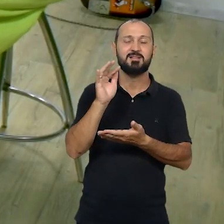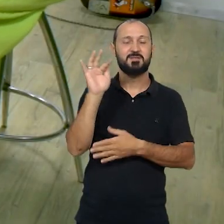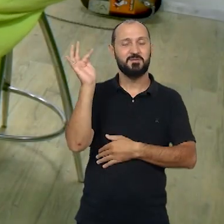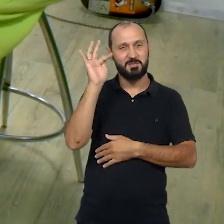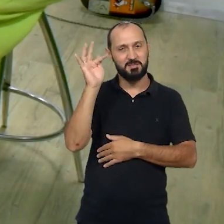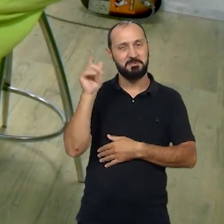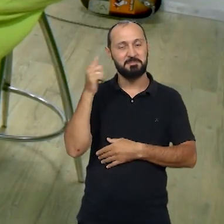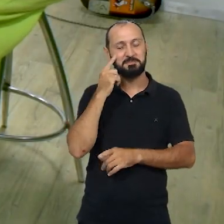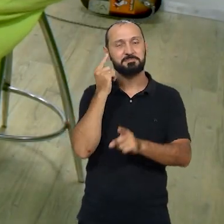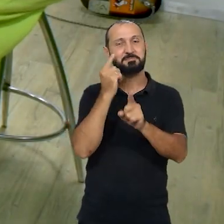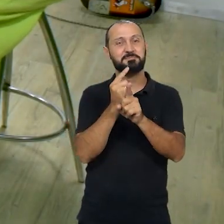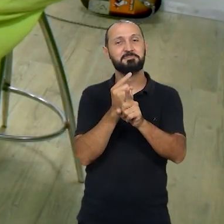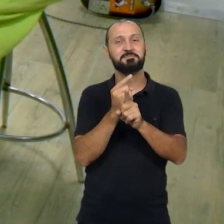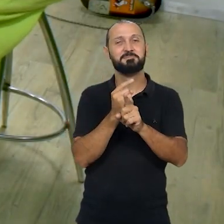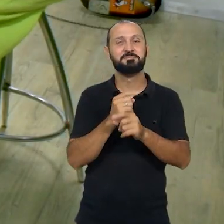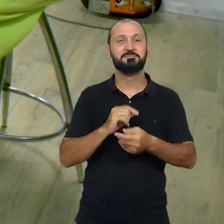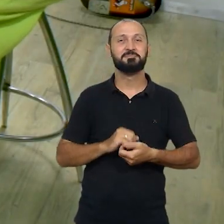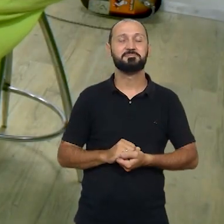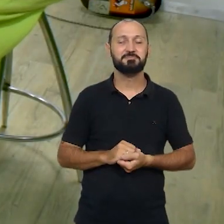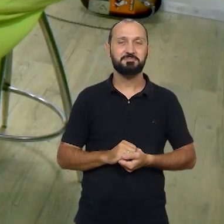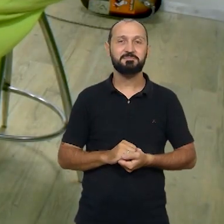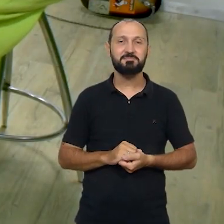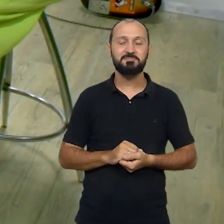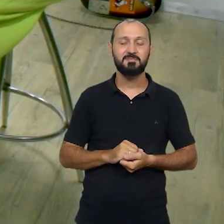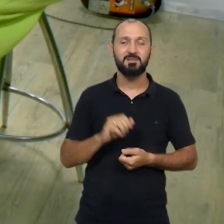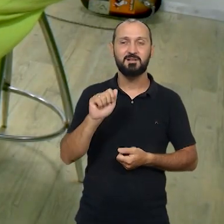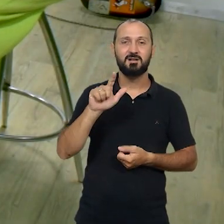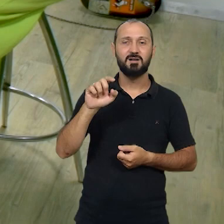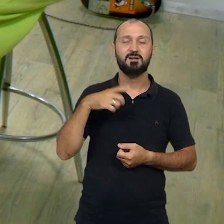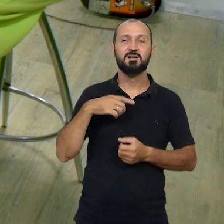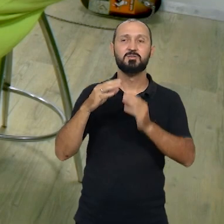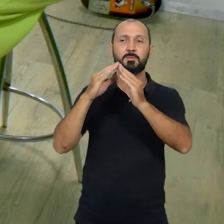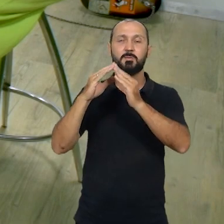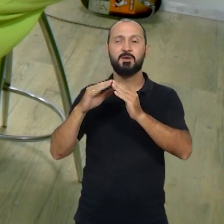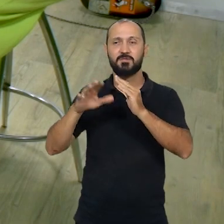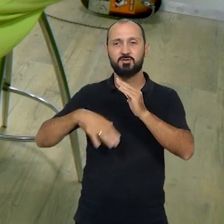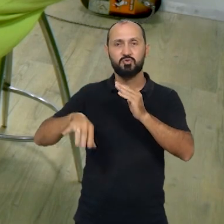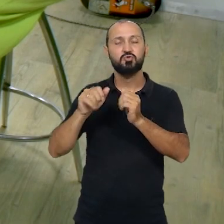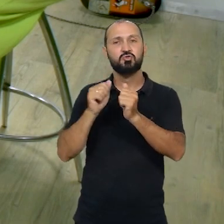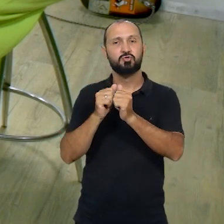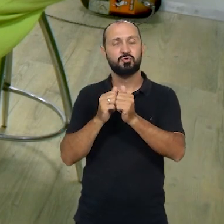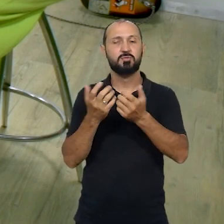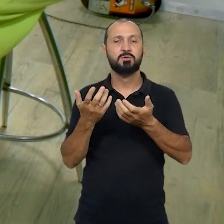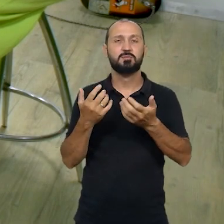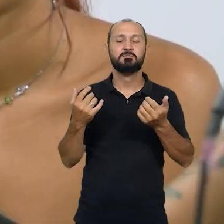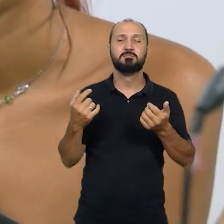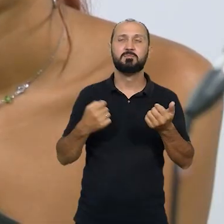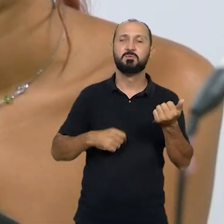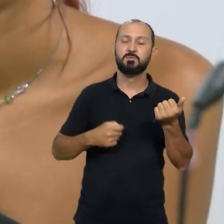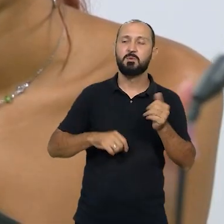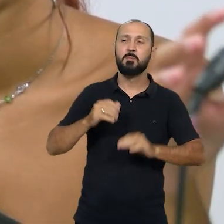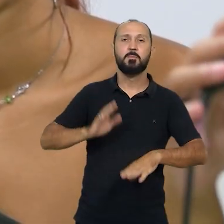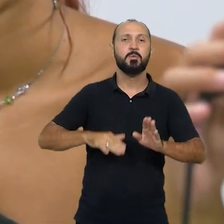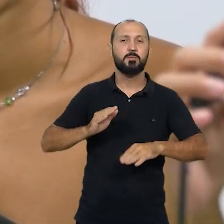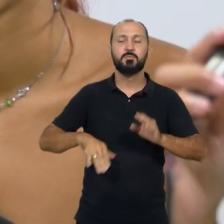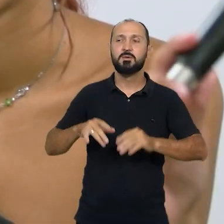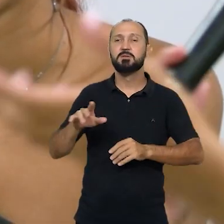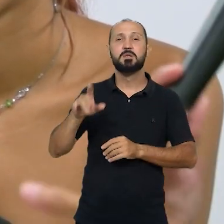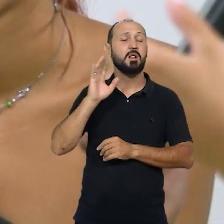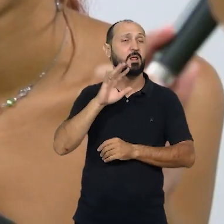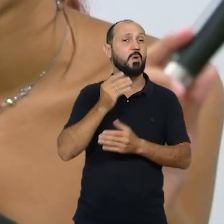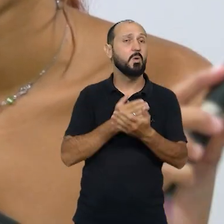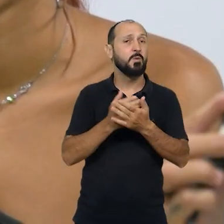encontrei a Amanda por causa da faculdade dela, na verdade. Porque tinha pessoas que já estudavam, né, na UEMS, que elas também fazem